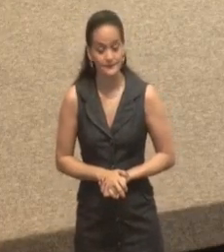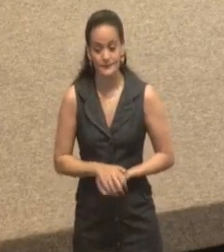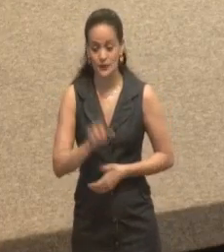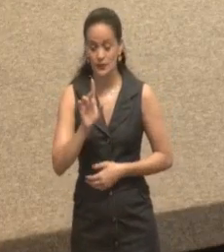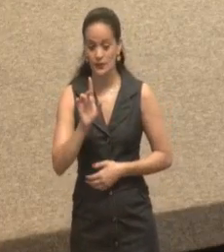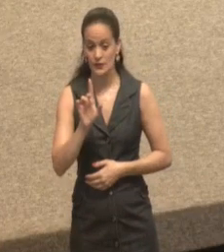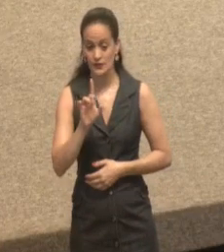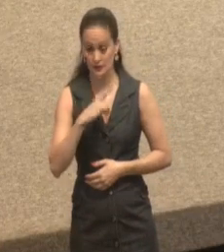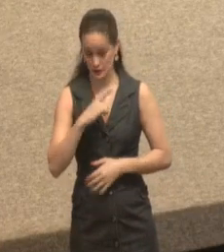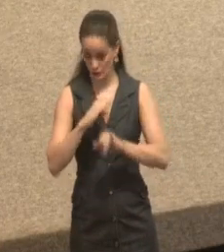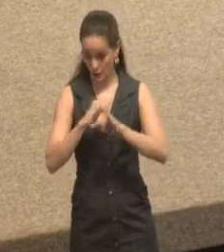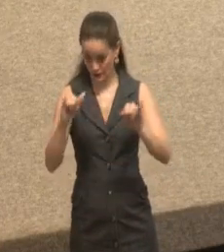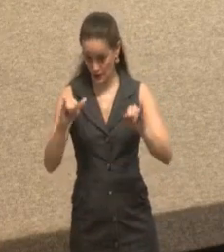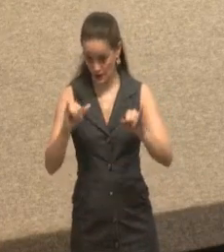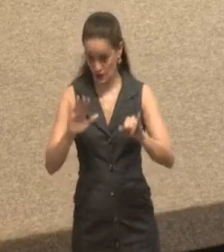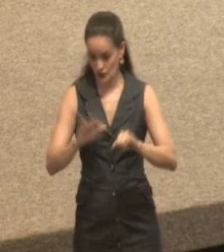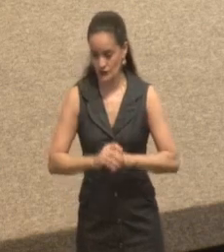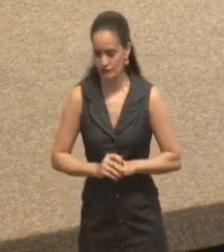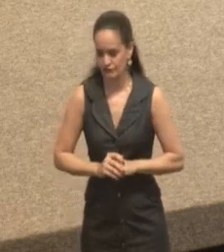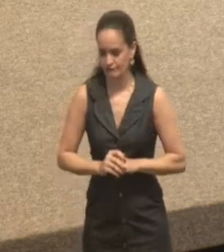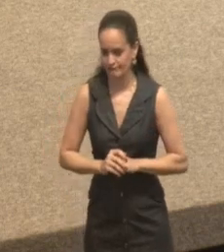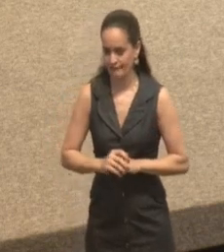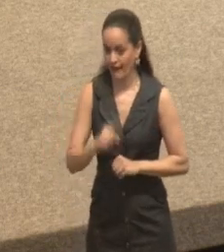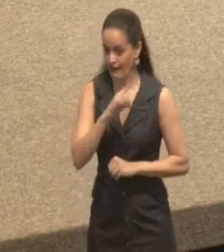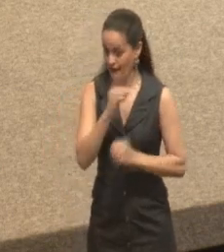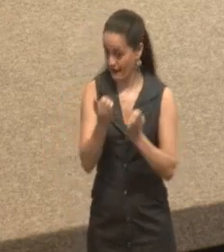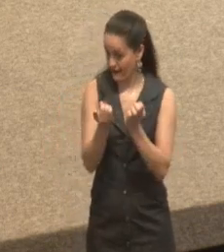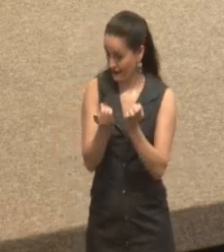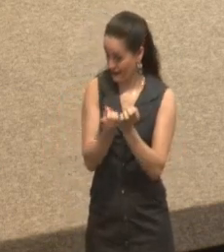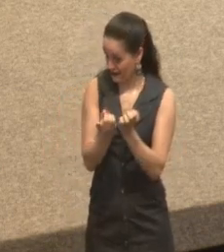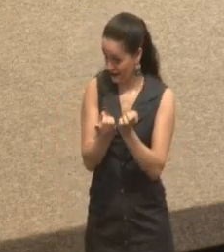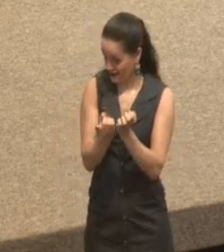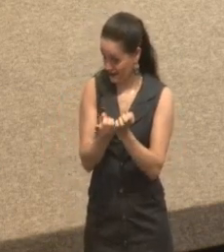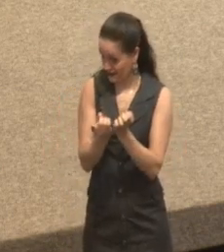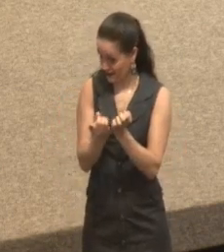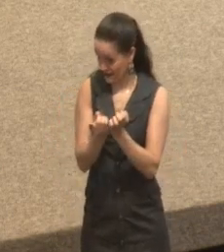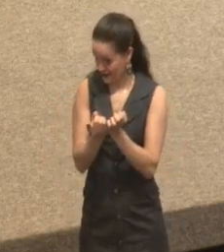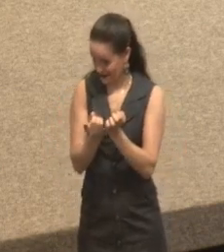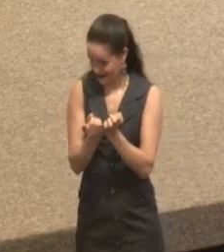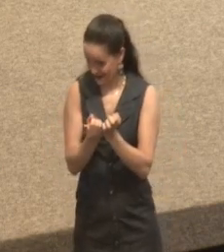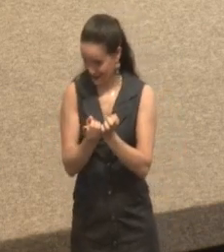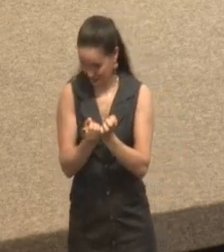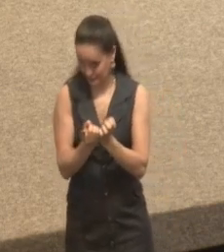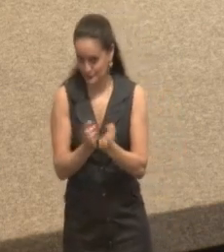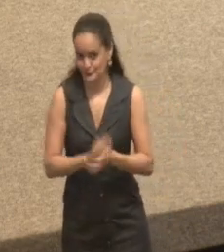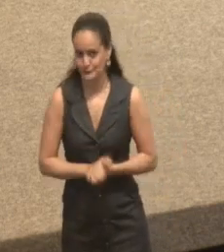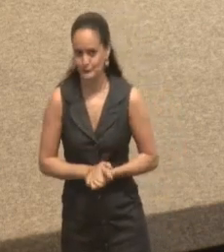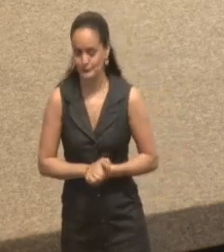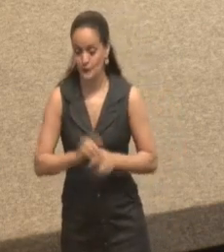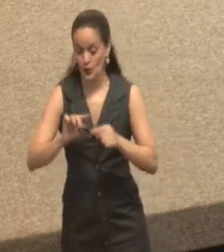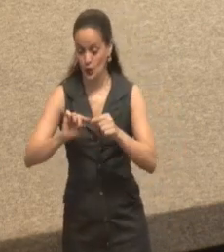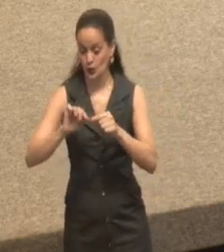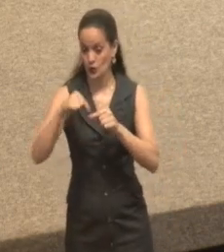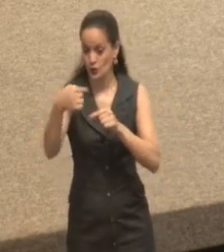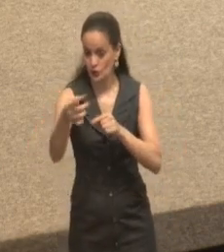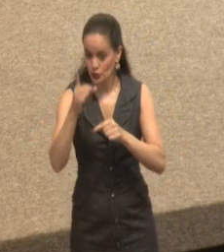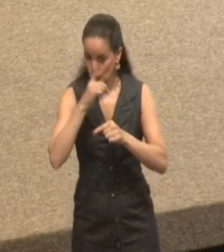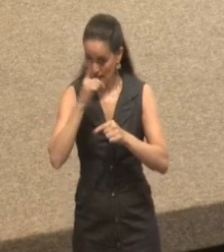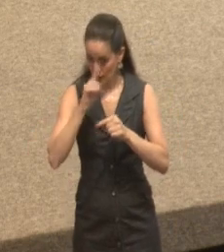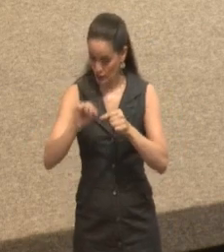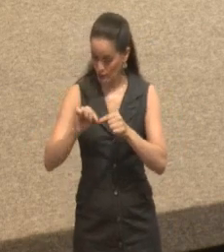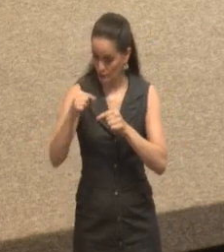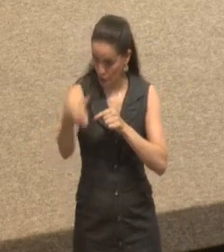aviso da Escola Bíblica, da diretoria da Escola Bíblica. No próximo domingo,